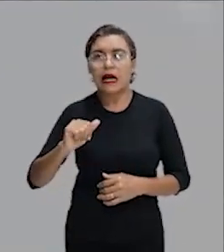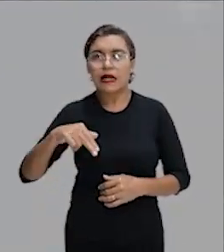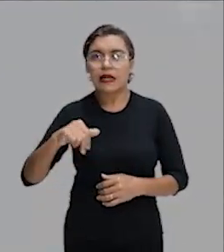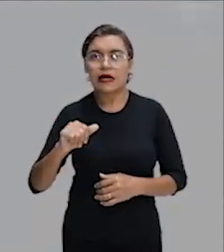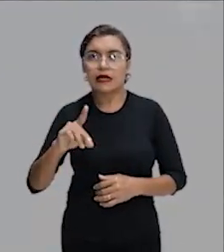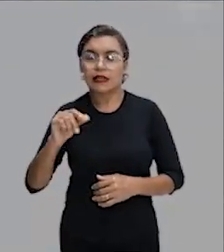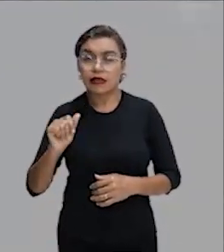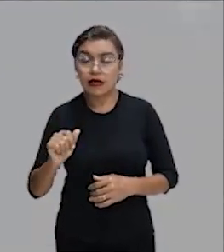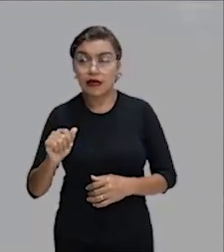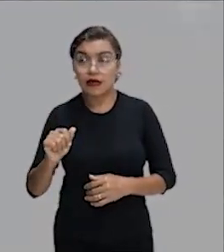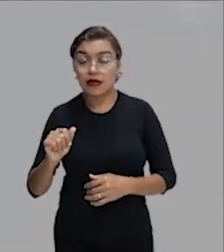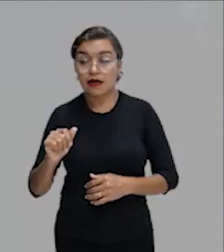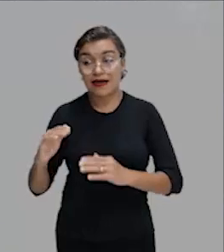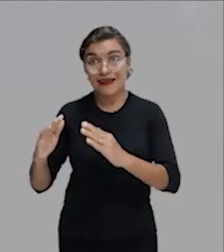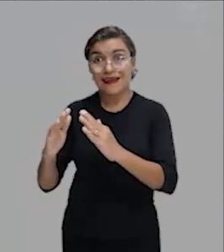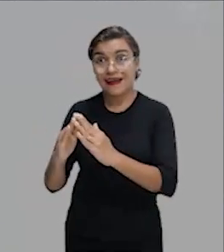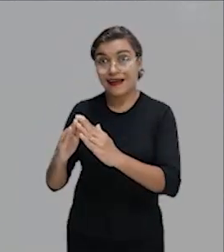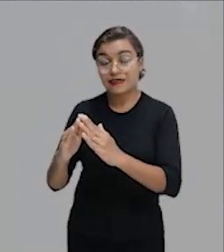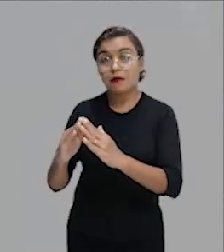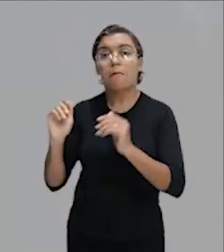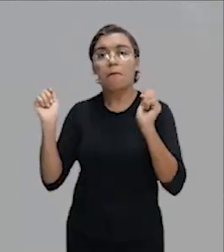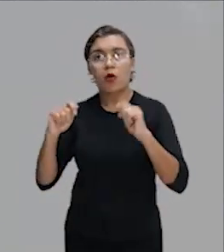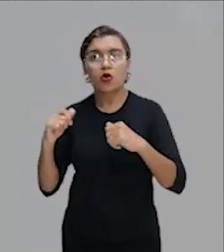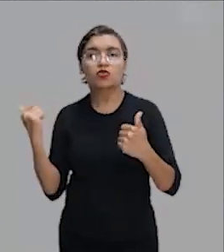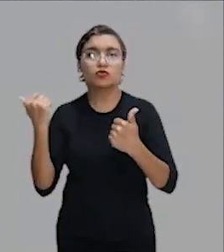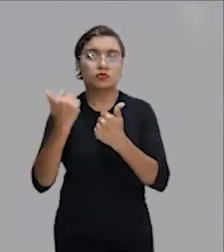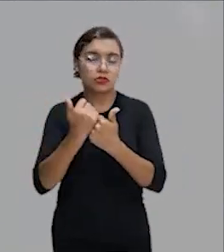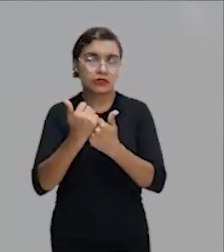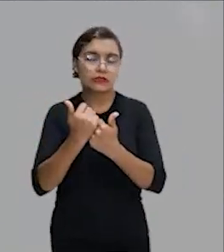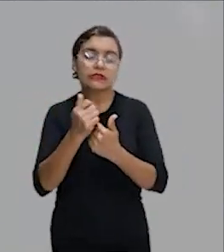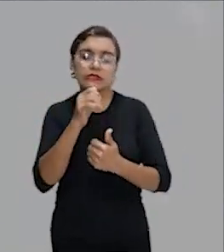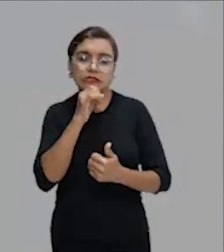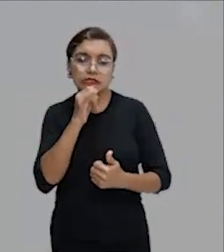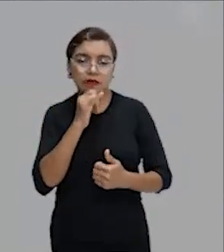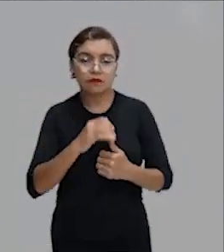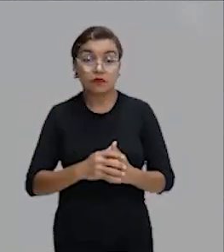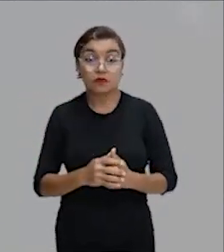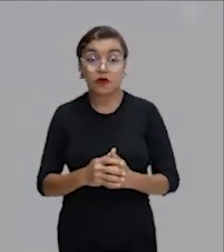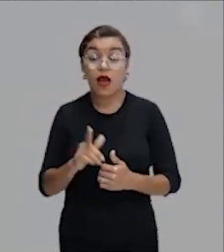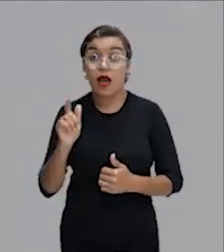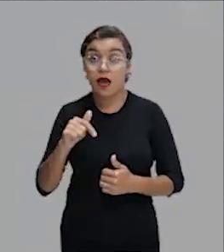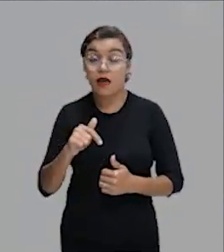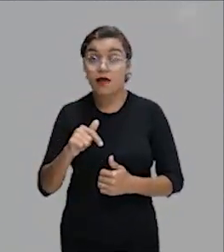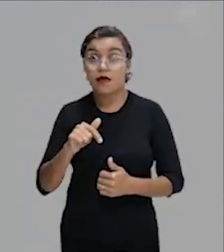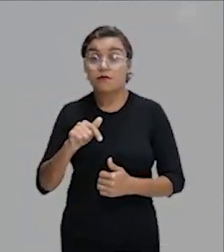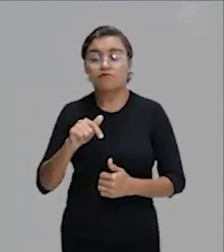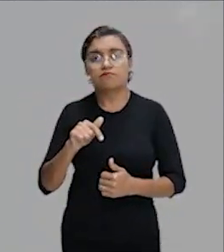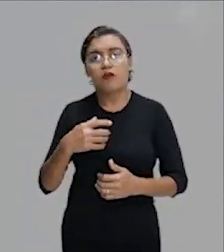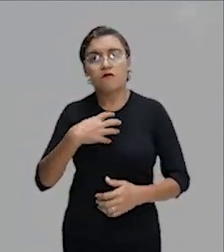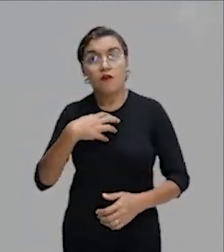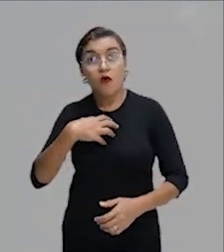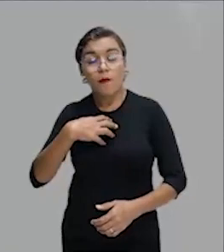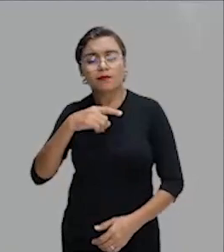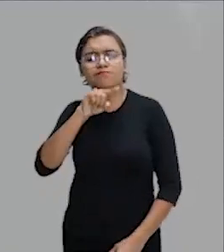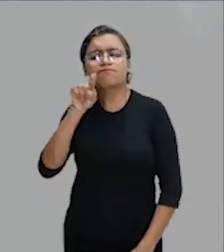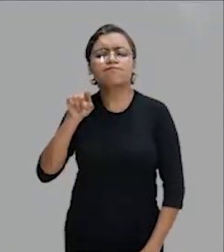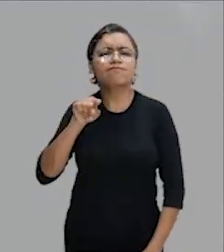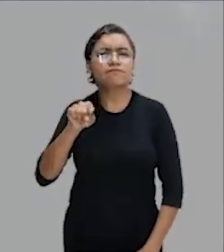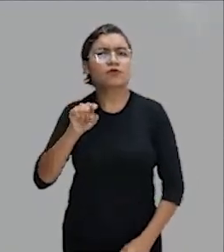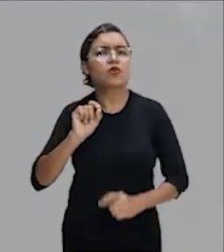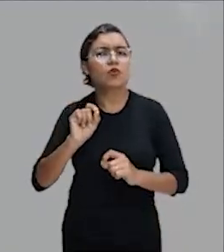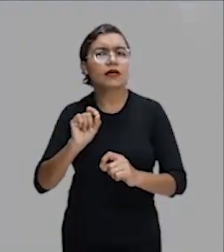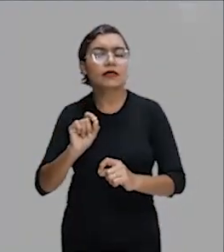casa. Nesse caso aqui, olha o Canadá no exemplo seguinte. Forma interrogativa. Na forma interrogativa, o que eu